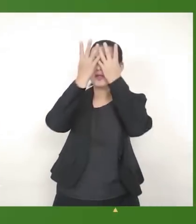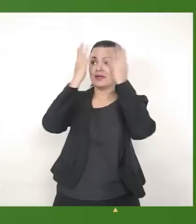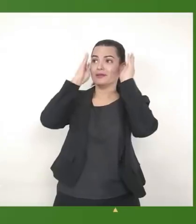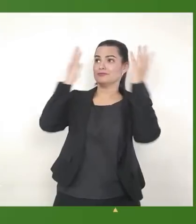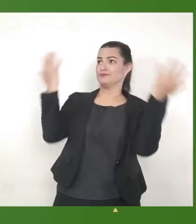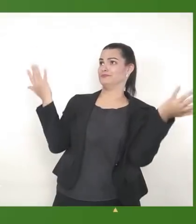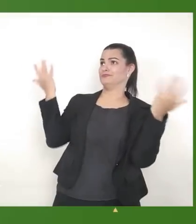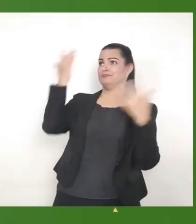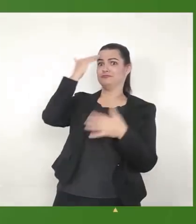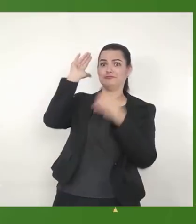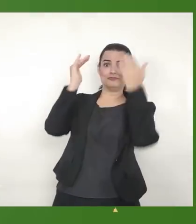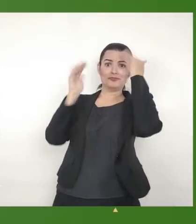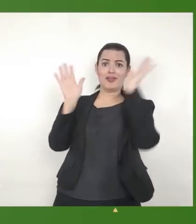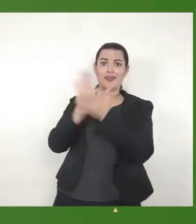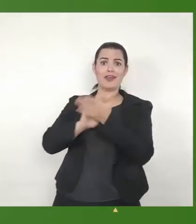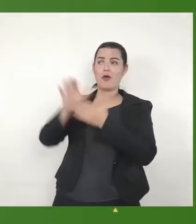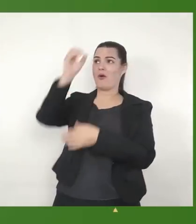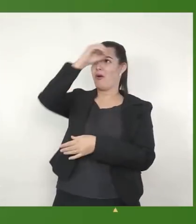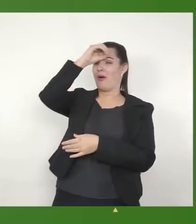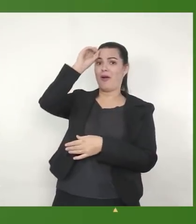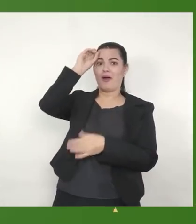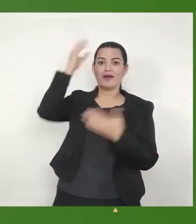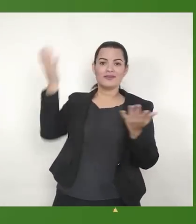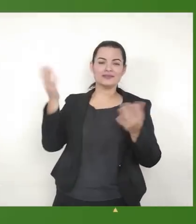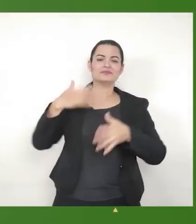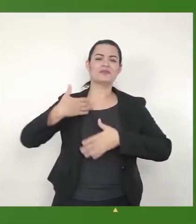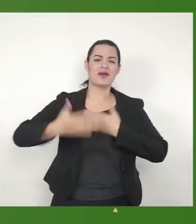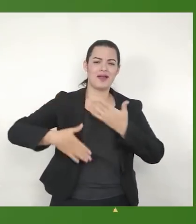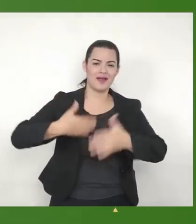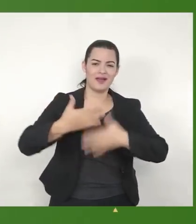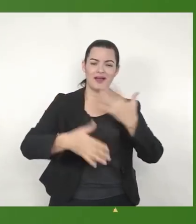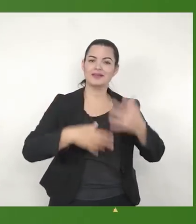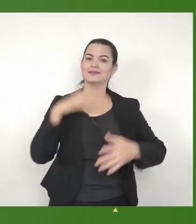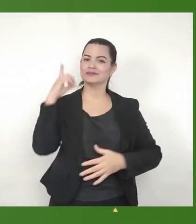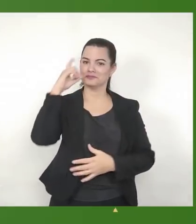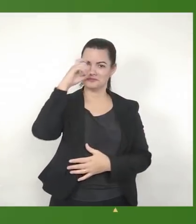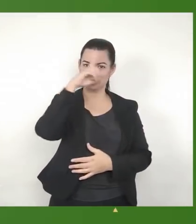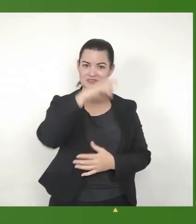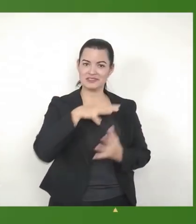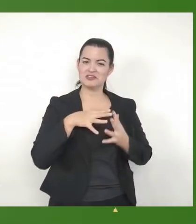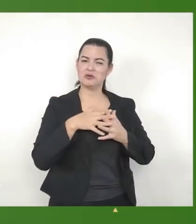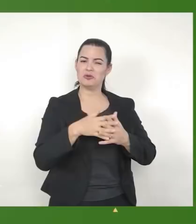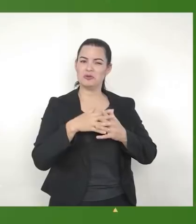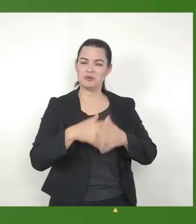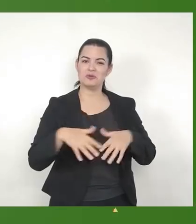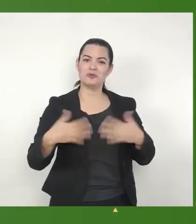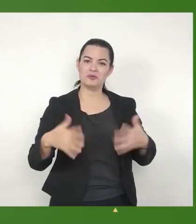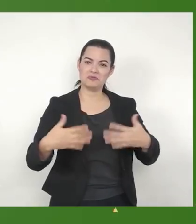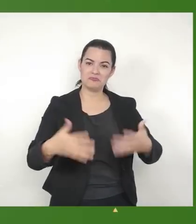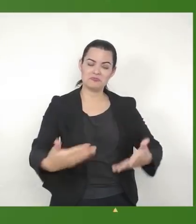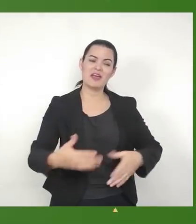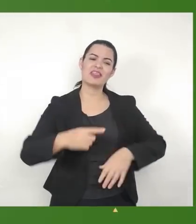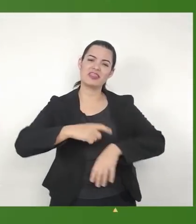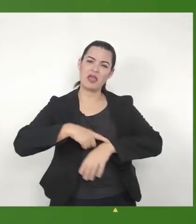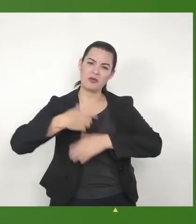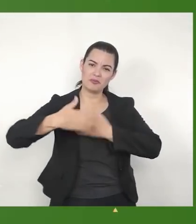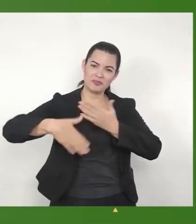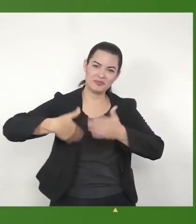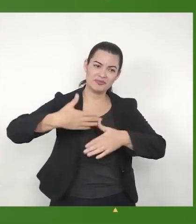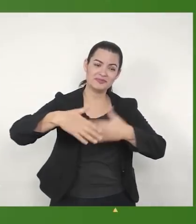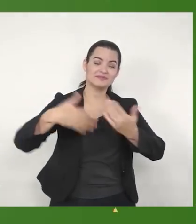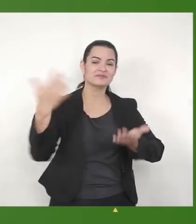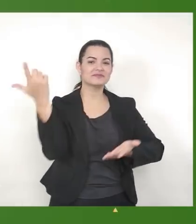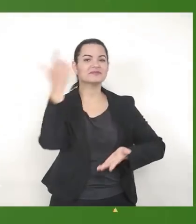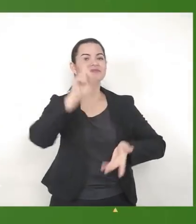o idioma dos jesuítas. Então foi um processo muito complicado de catequização, mas